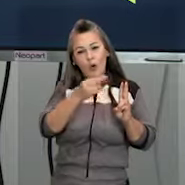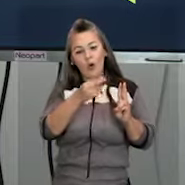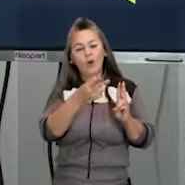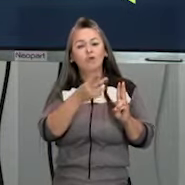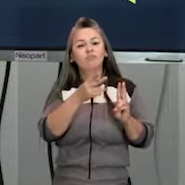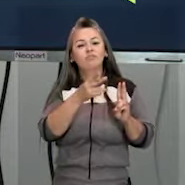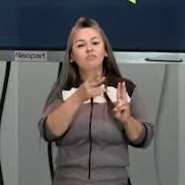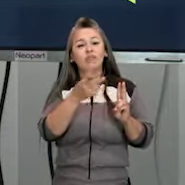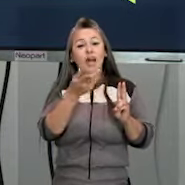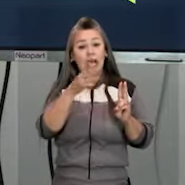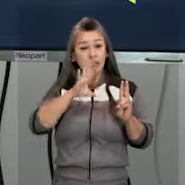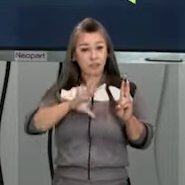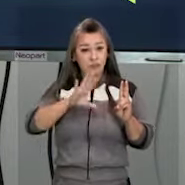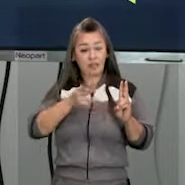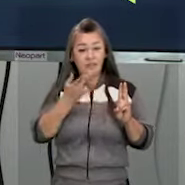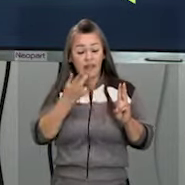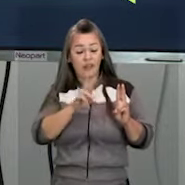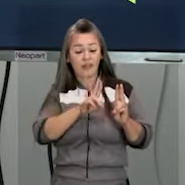terra. Tá?